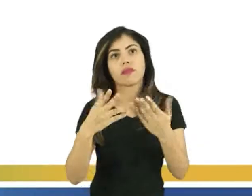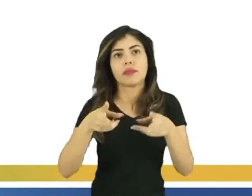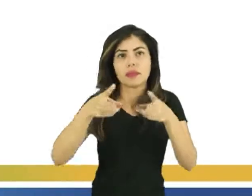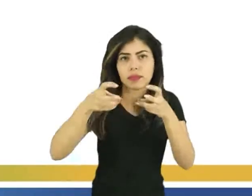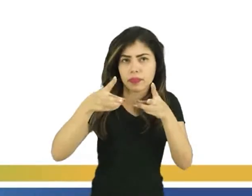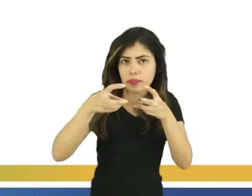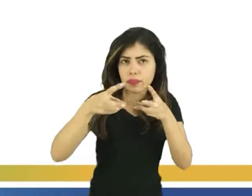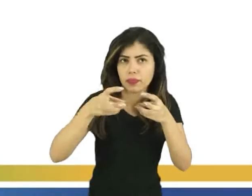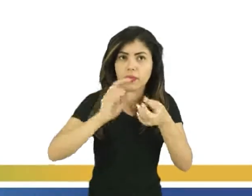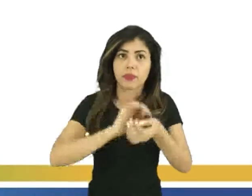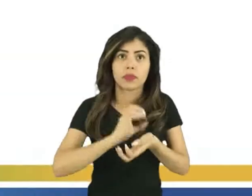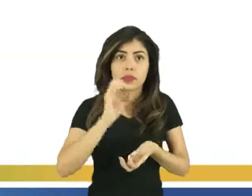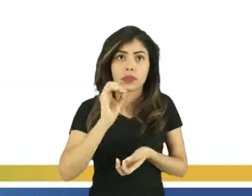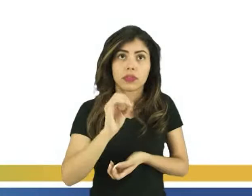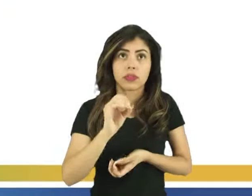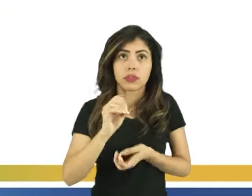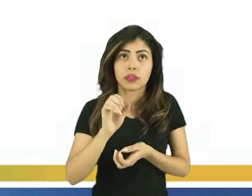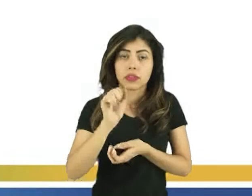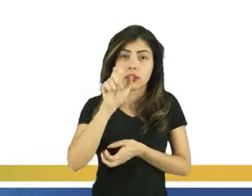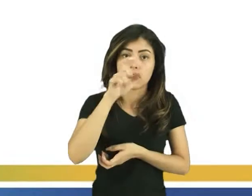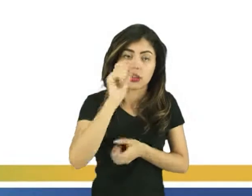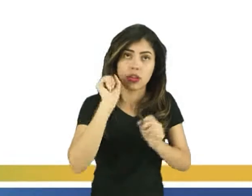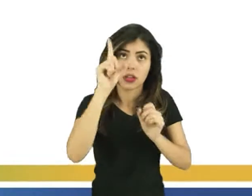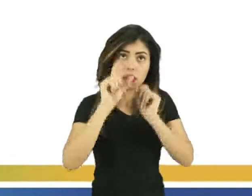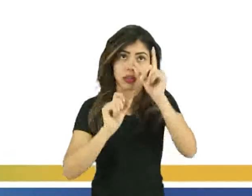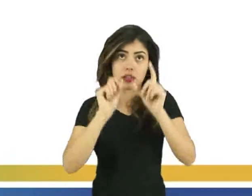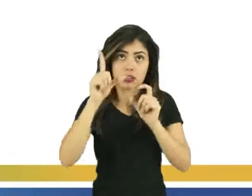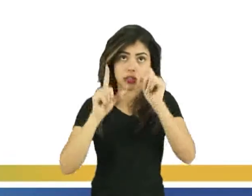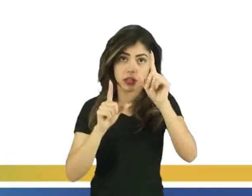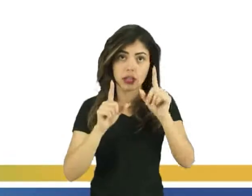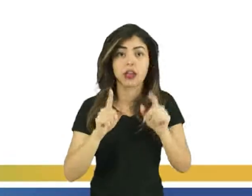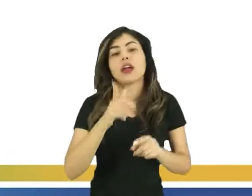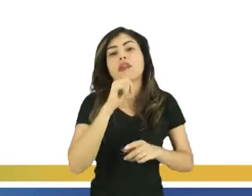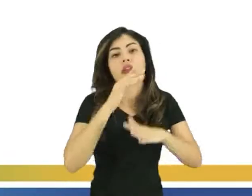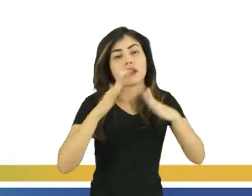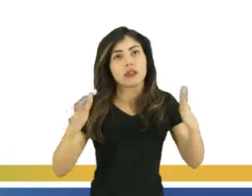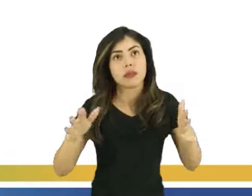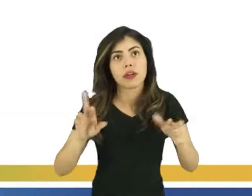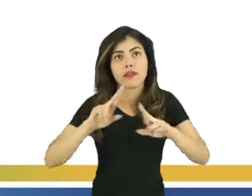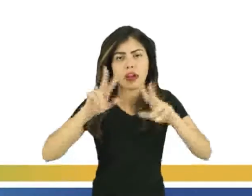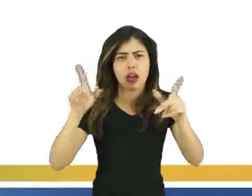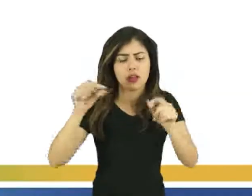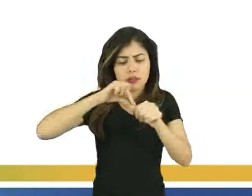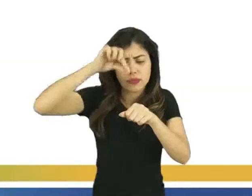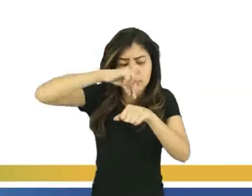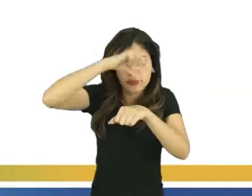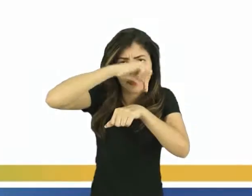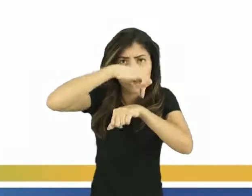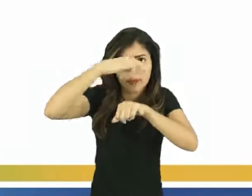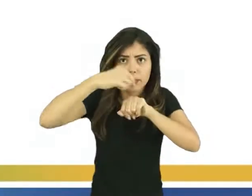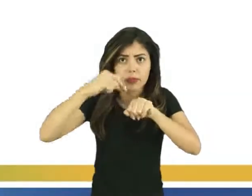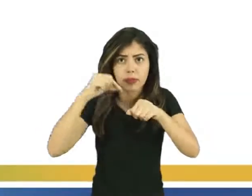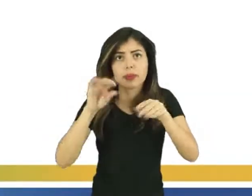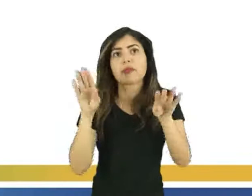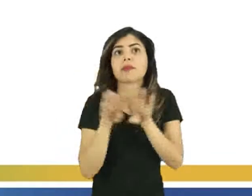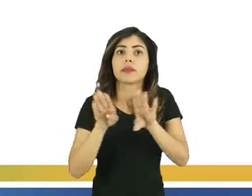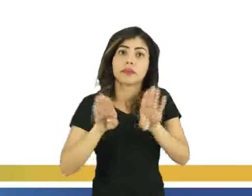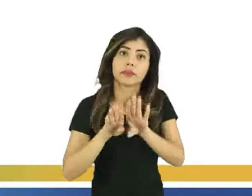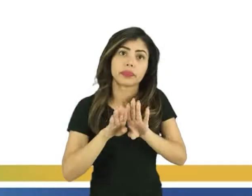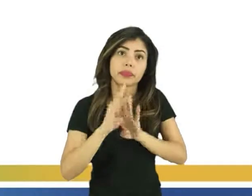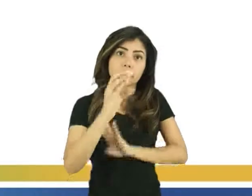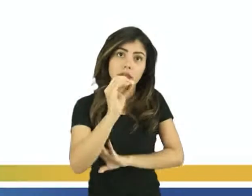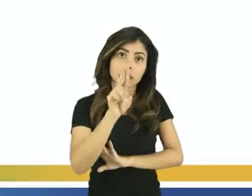observam o representante conhecido como a estrela do mar, estão vendo vários espinhos, como eu estava falando para vocês, e o equinodermo conhecido